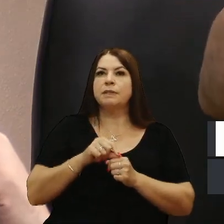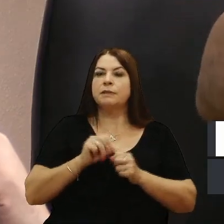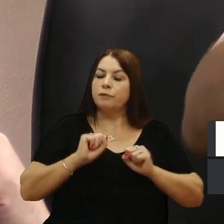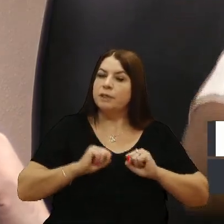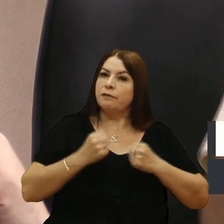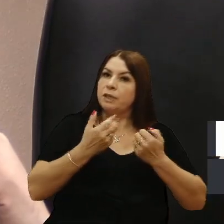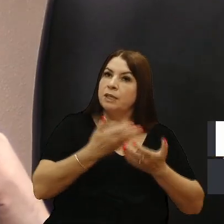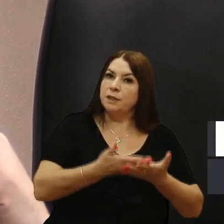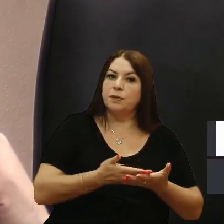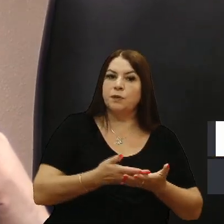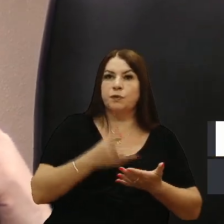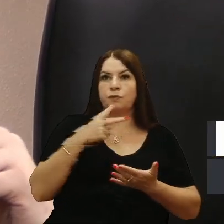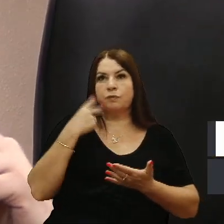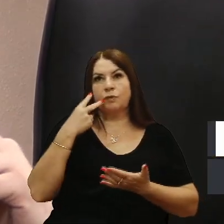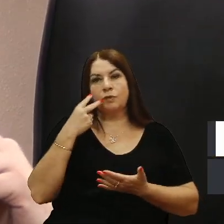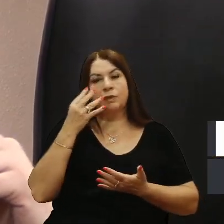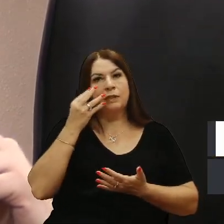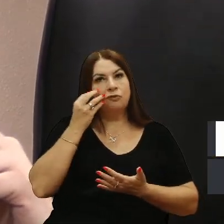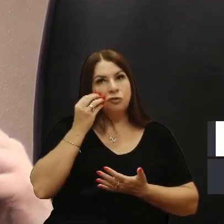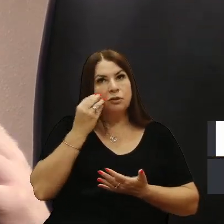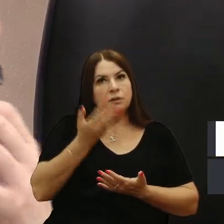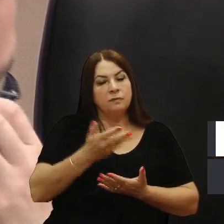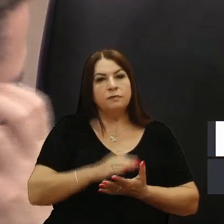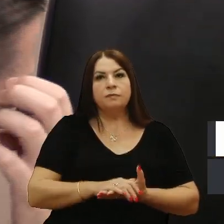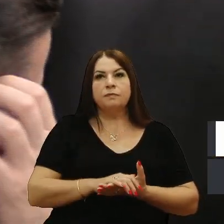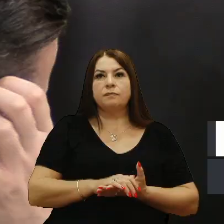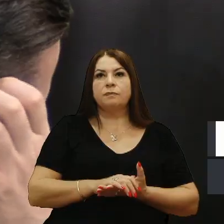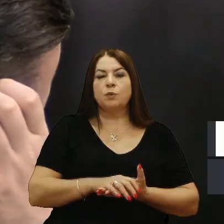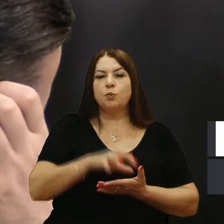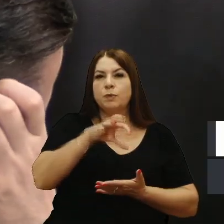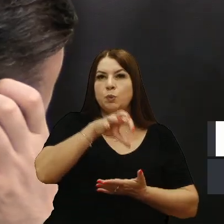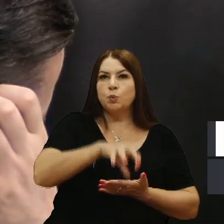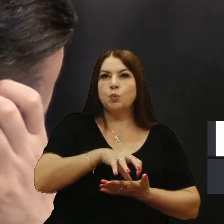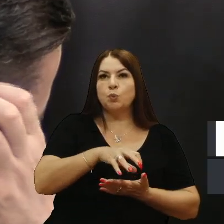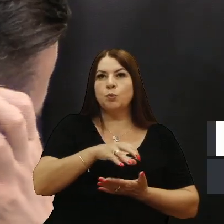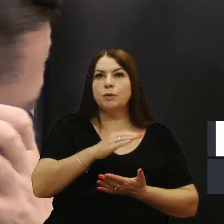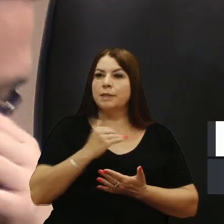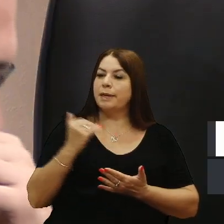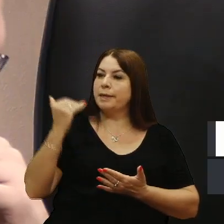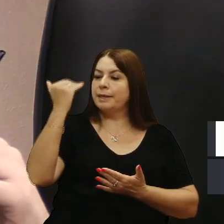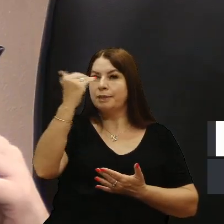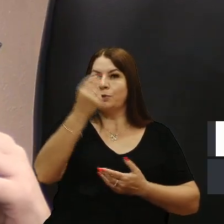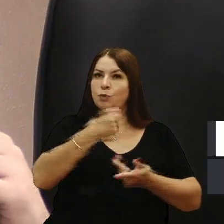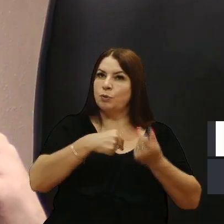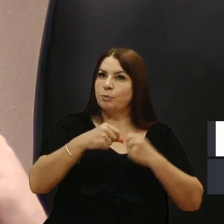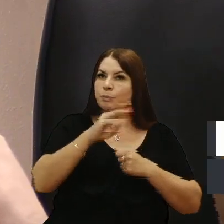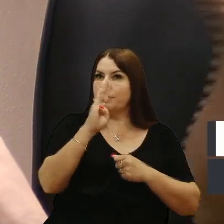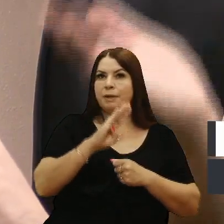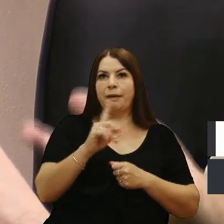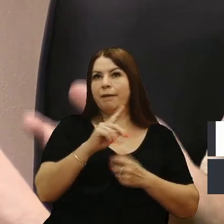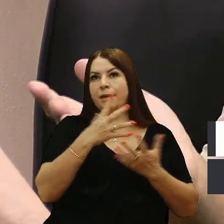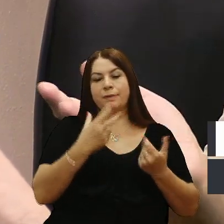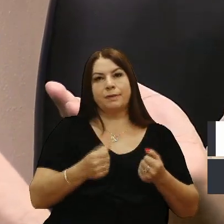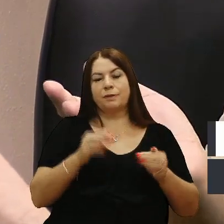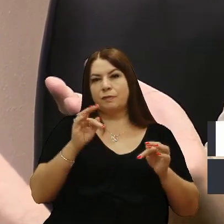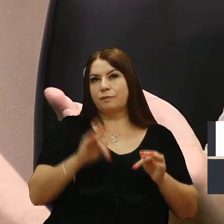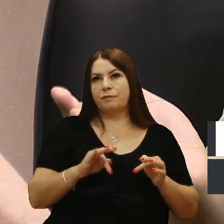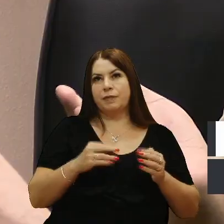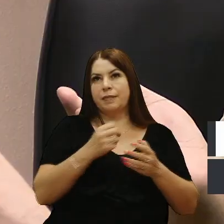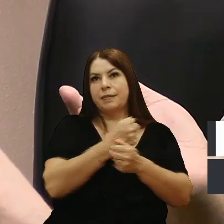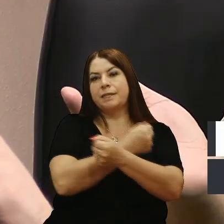defender isso, vereador Jack, com setores da elite econômica brasileira que ainda não toleram o final da